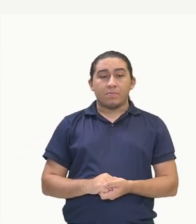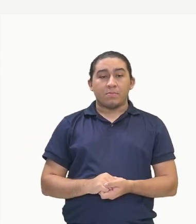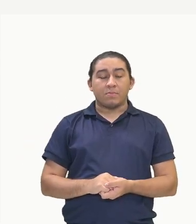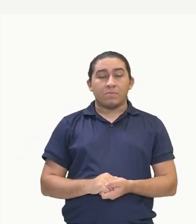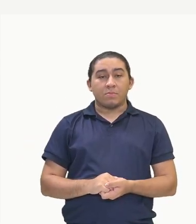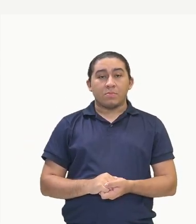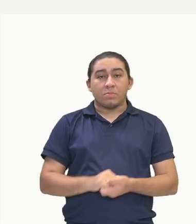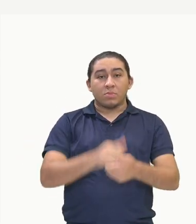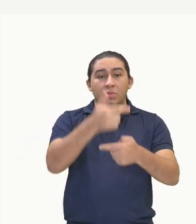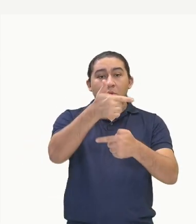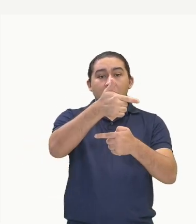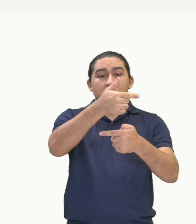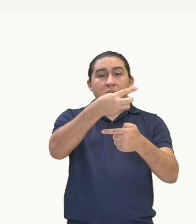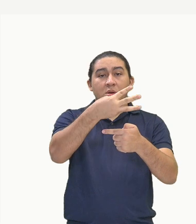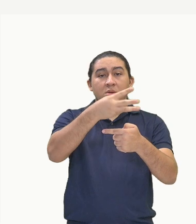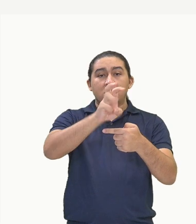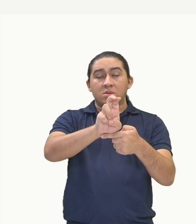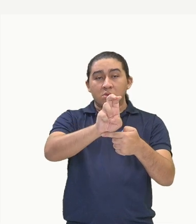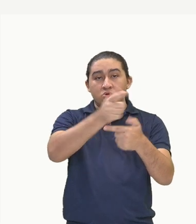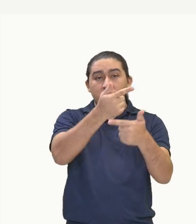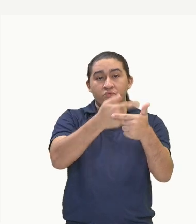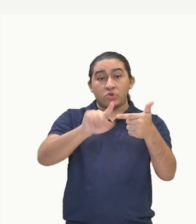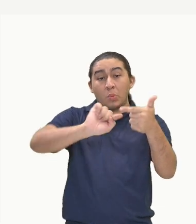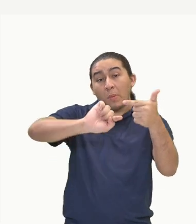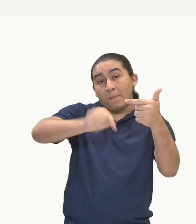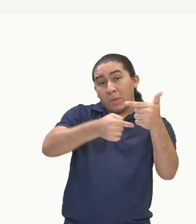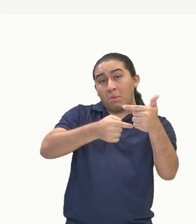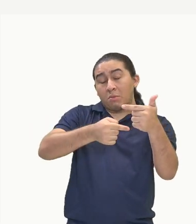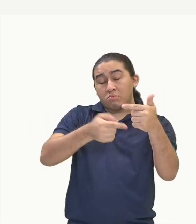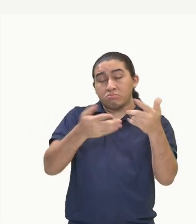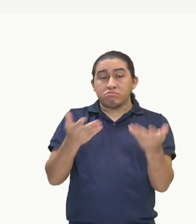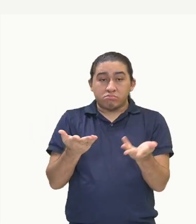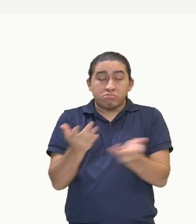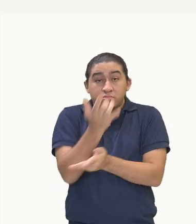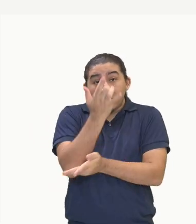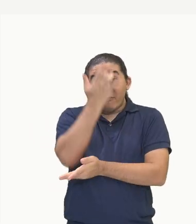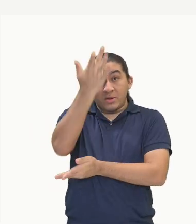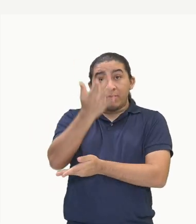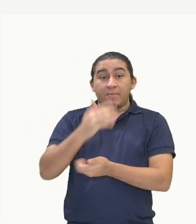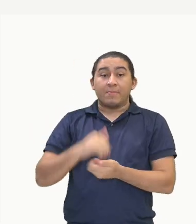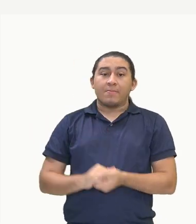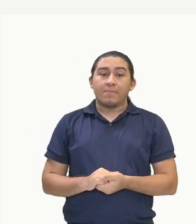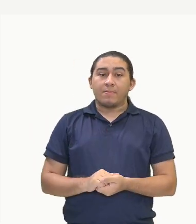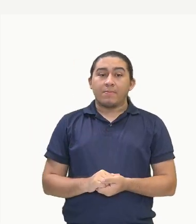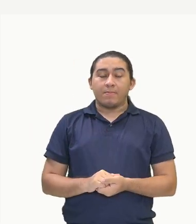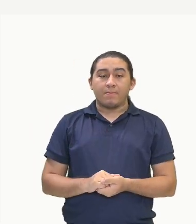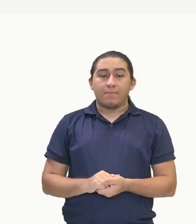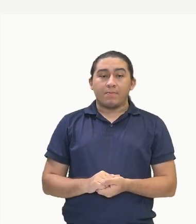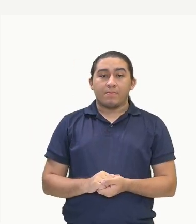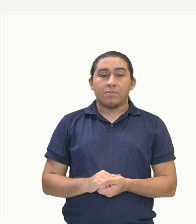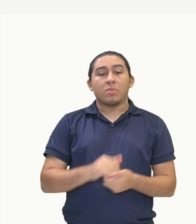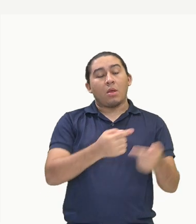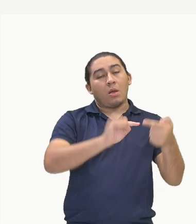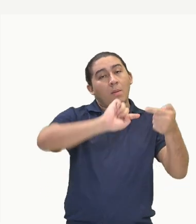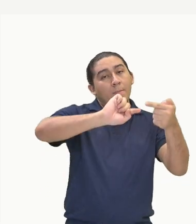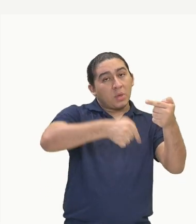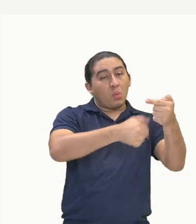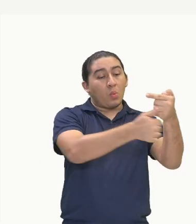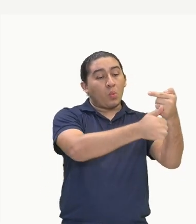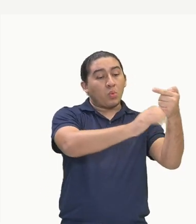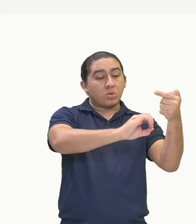235 dividido por 1000, professor. Ah, agora eu já sei, ó. 3 zeros, 3 casas decimais. Então, ó,